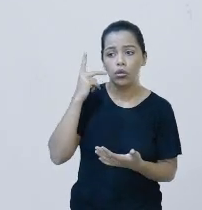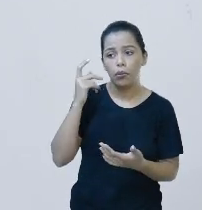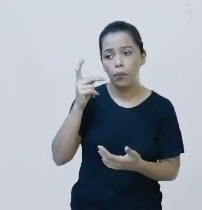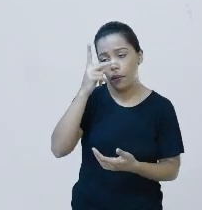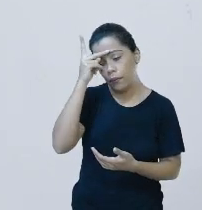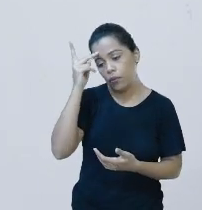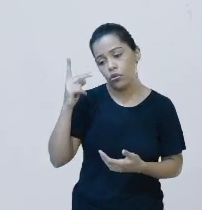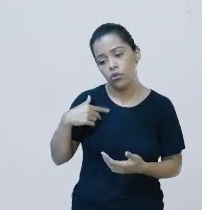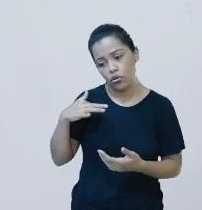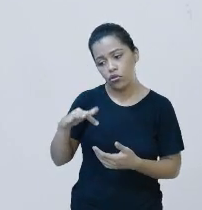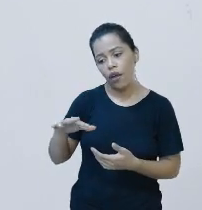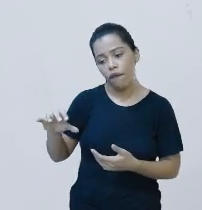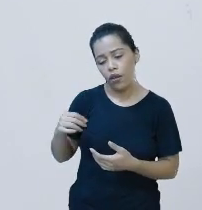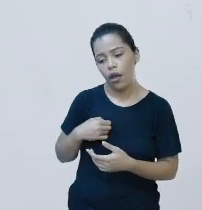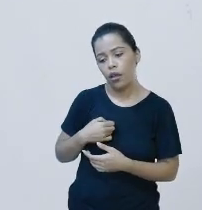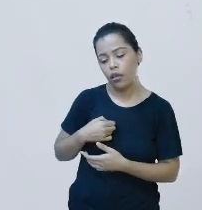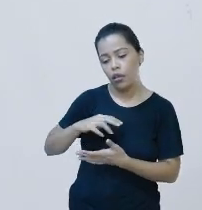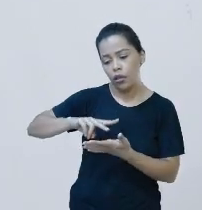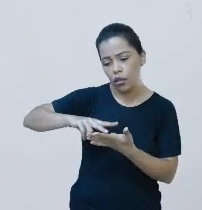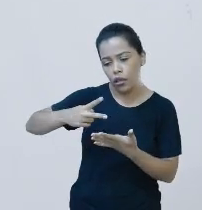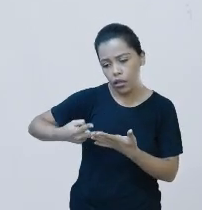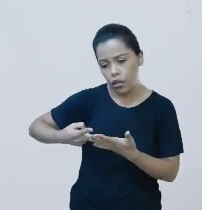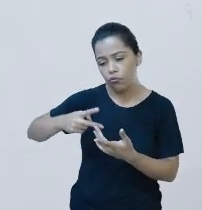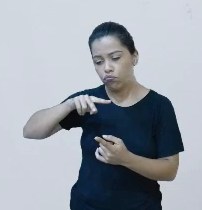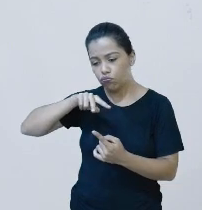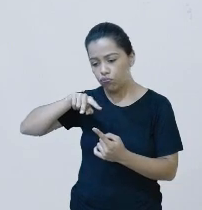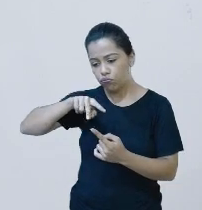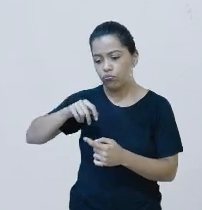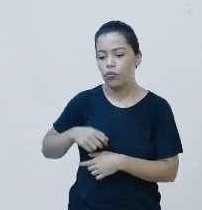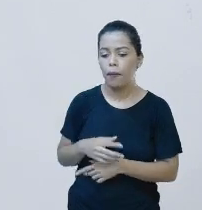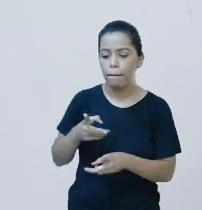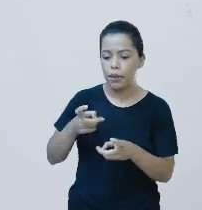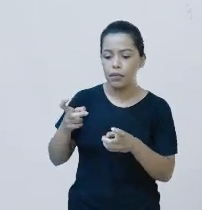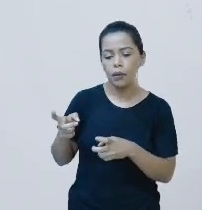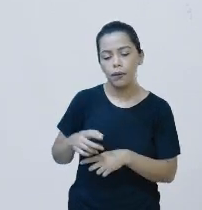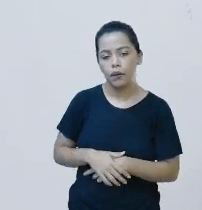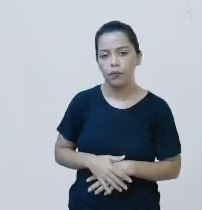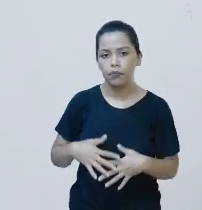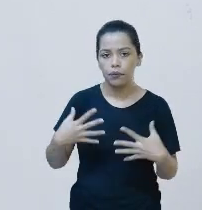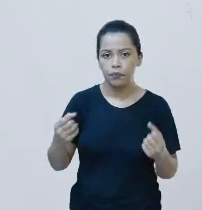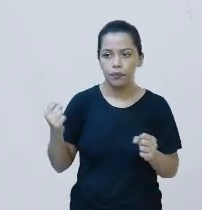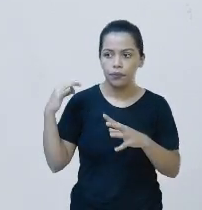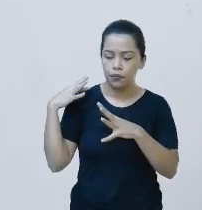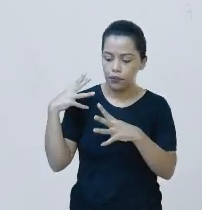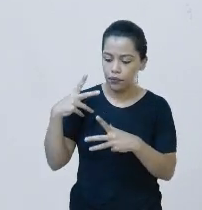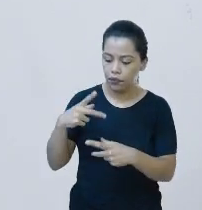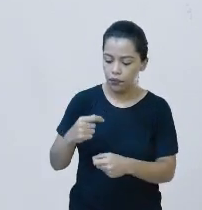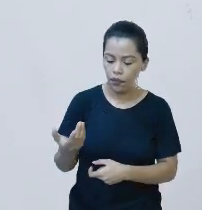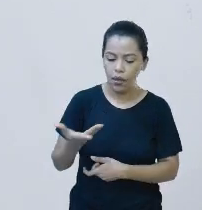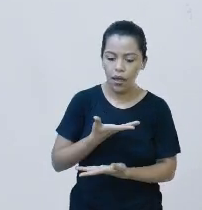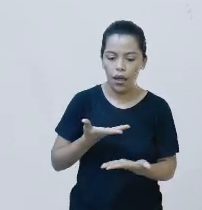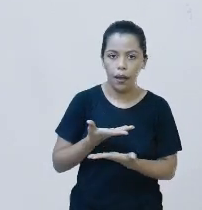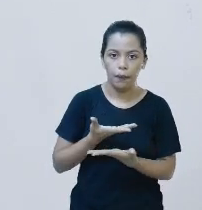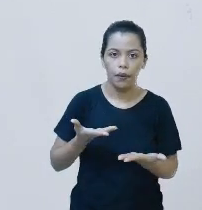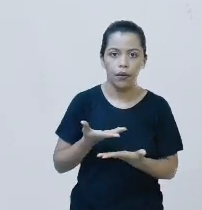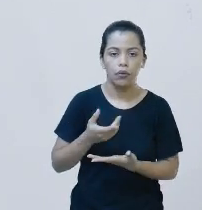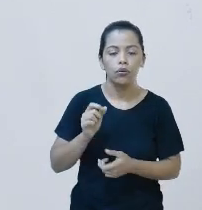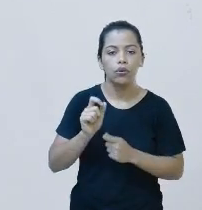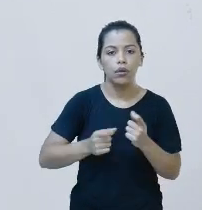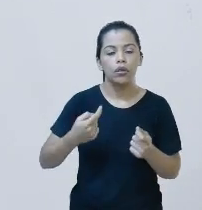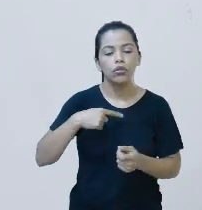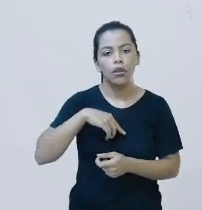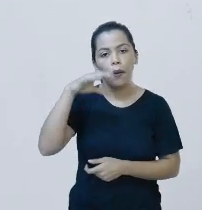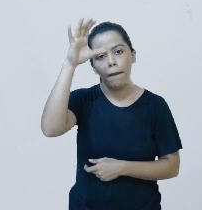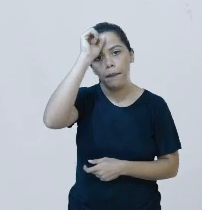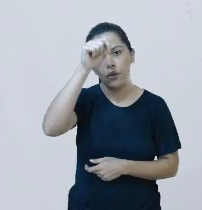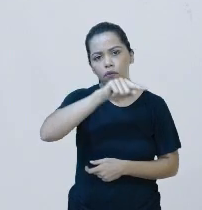pessoa ali já vai tirando as suas próprias conclusões. Então, vamos dar uma revisadinha bem rapidinho no que aprendemos hoje. Você